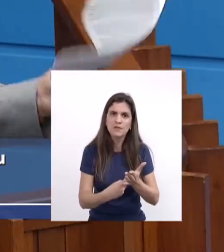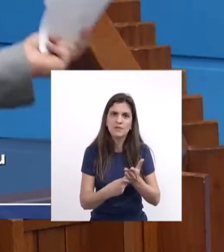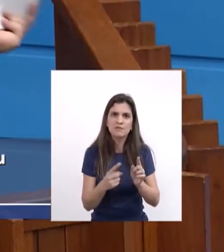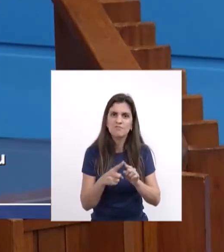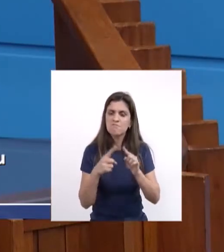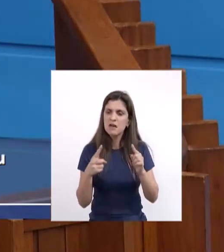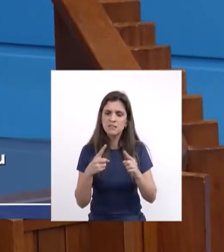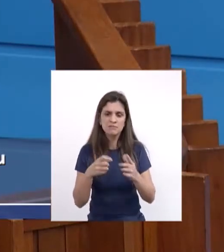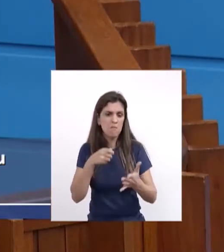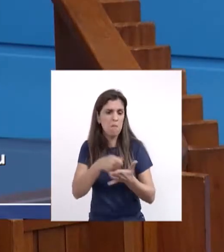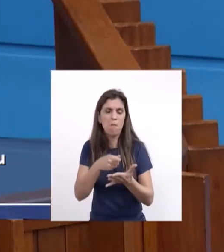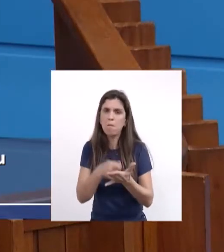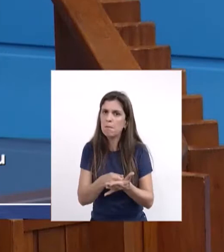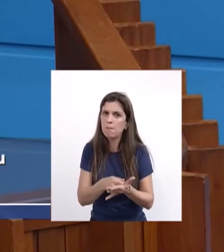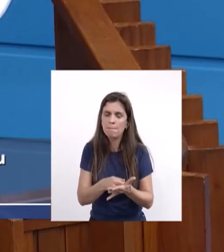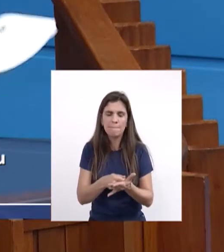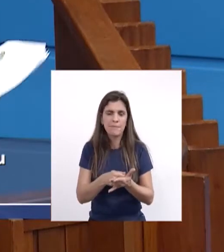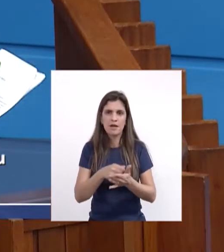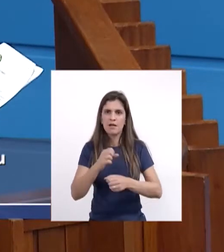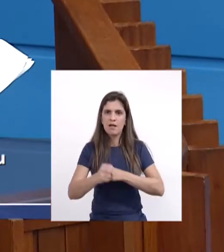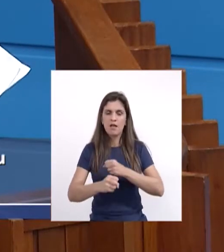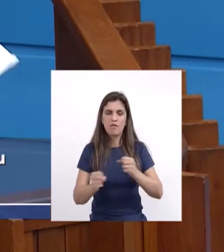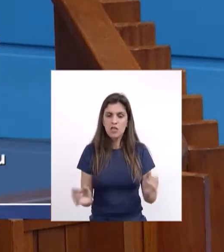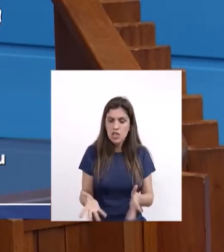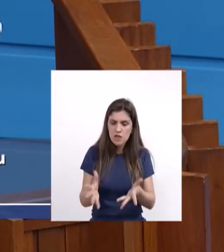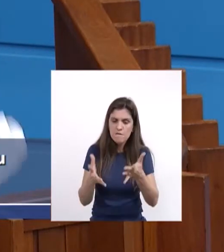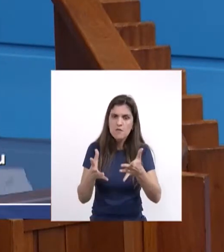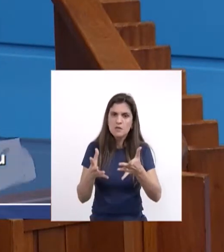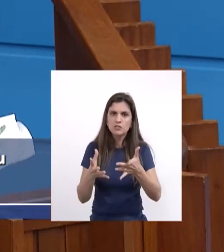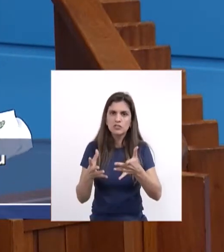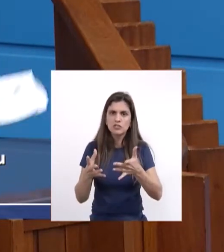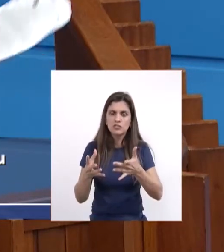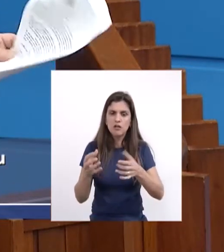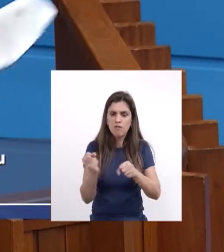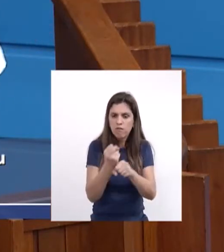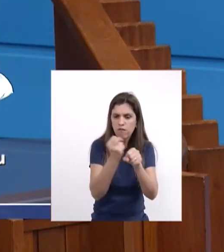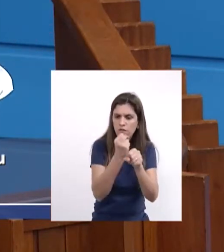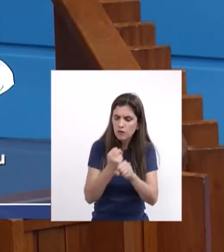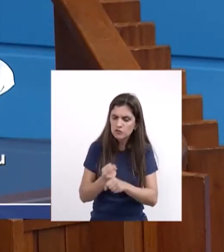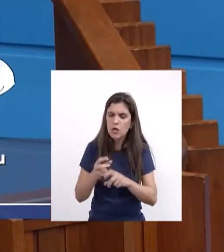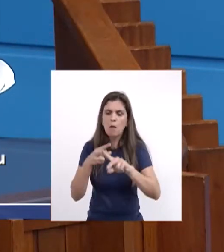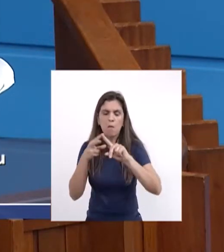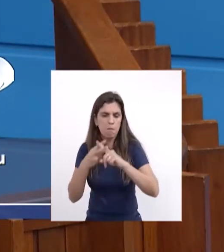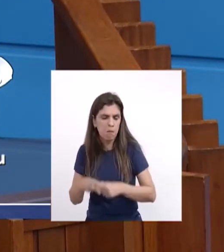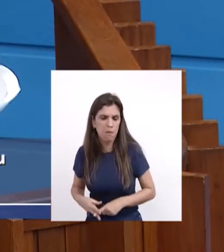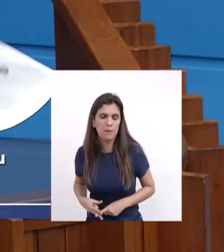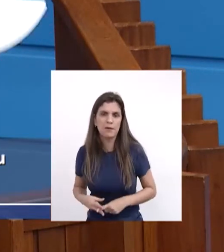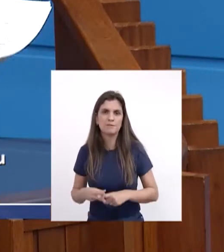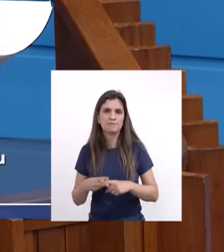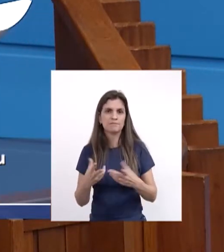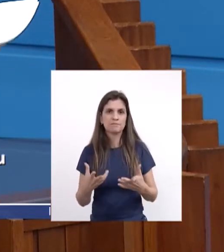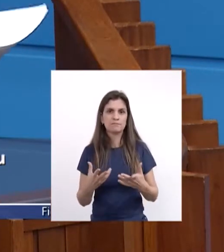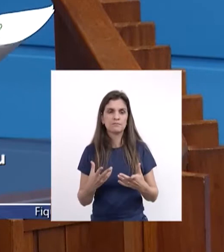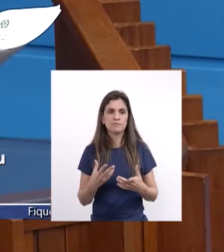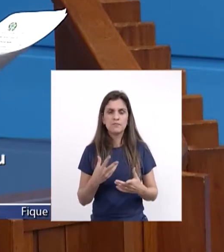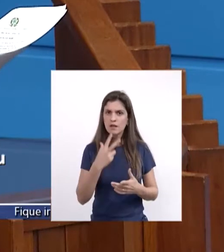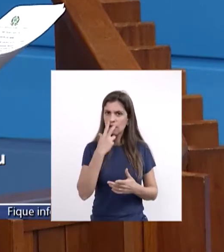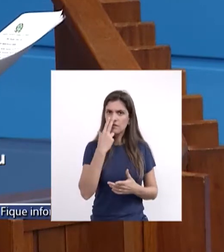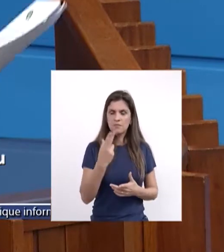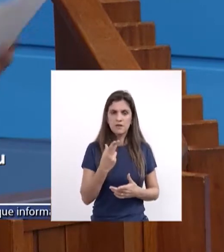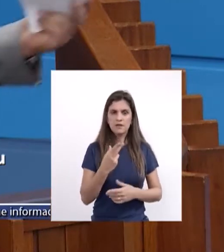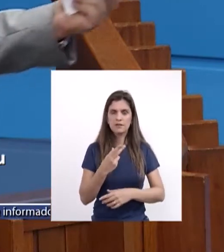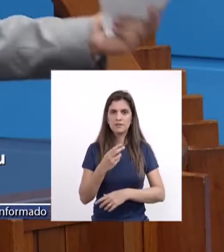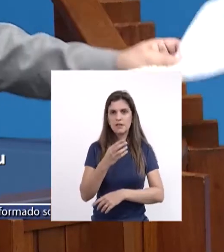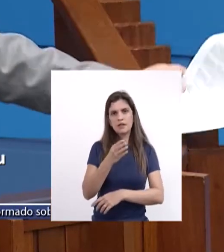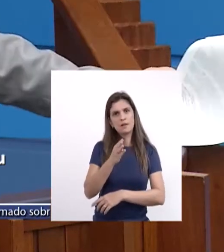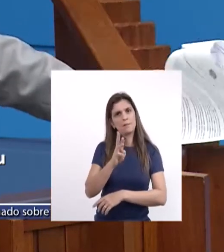realizar investimento. E aí, deputado professor Rinaldo, parece que eu começo a ver na BR-163 essa mesma coisa